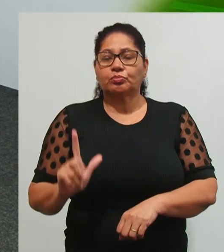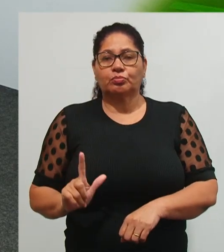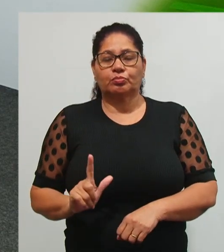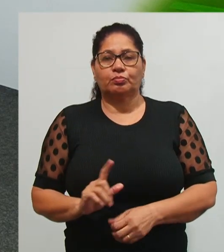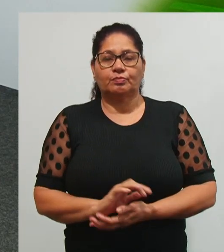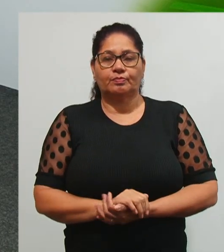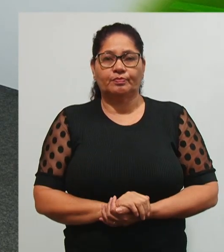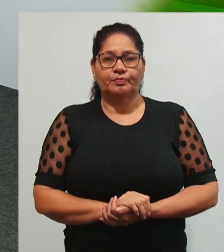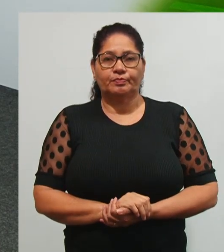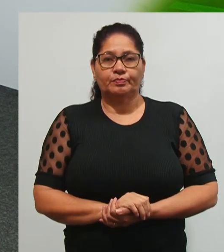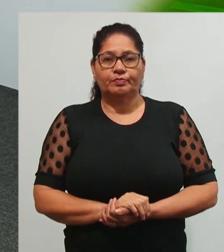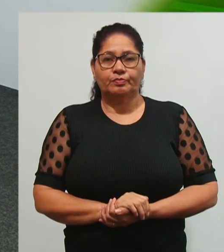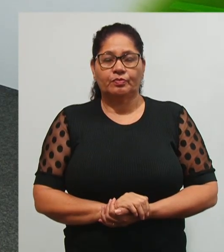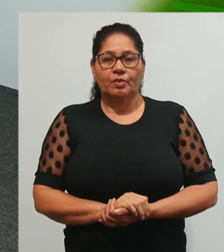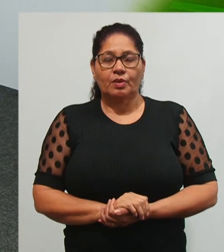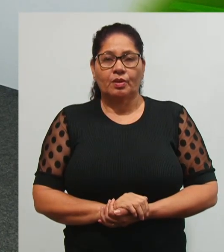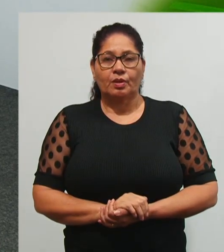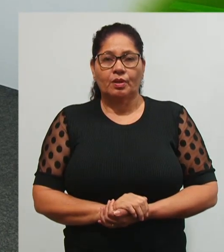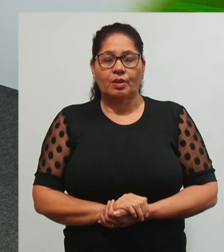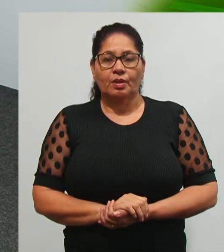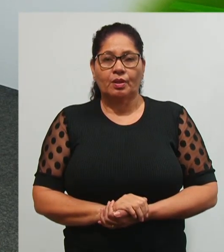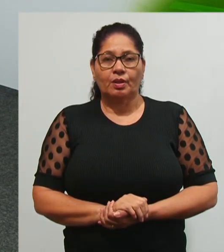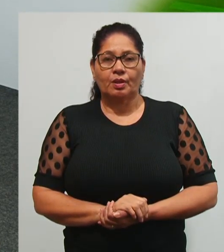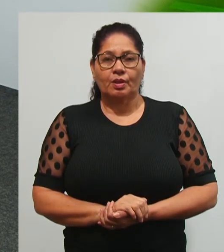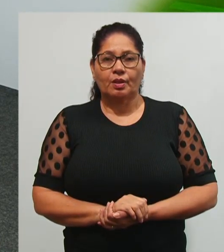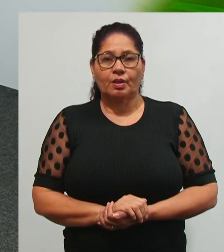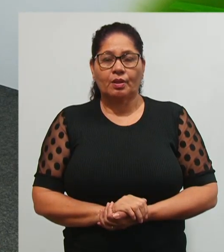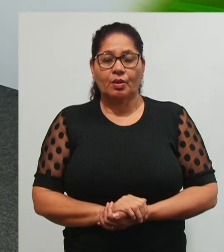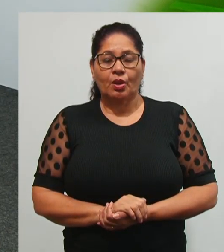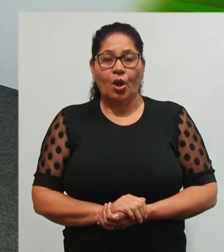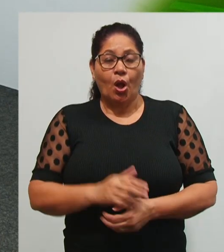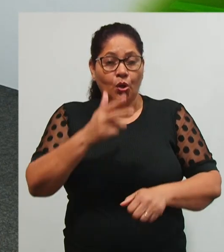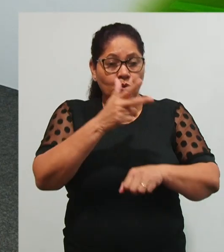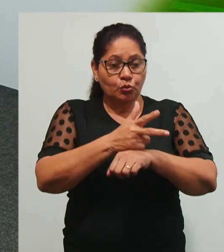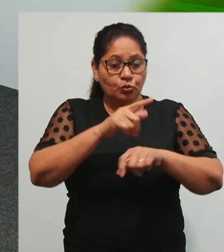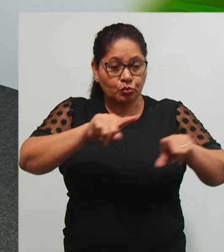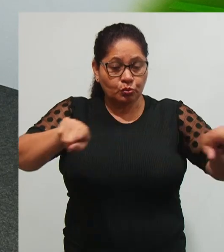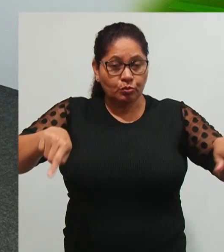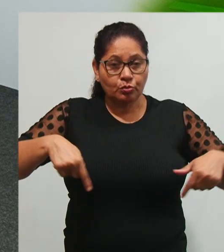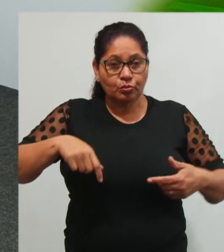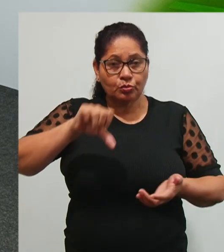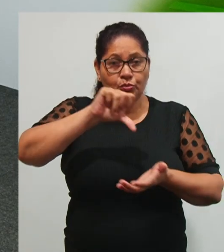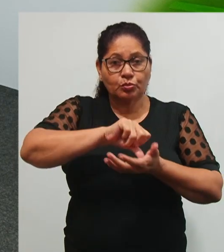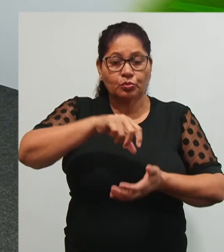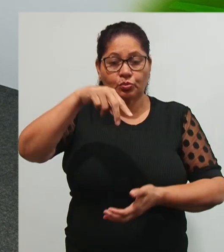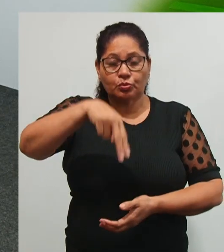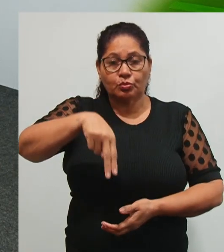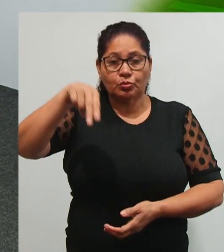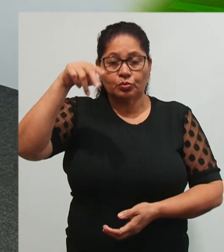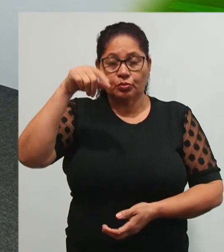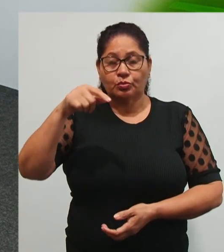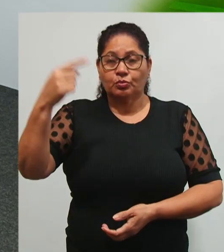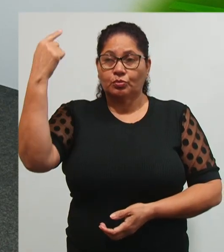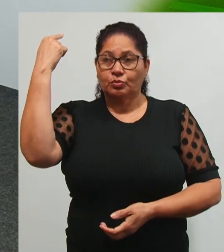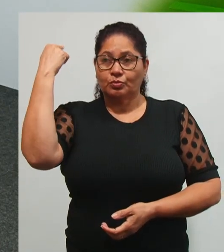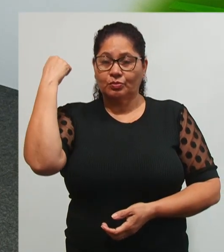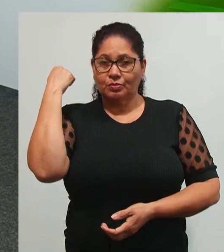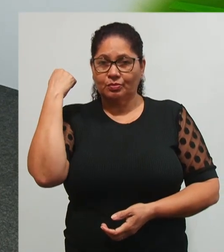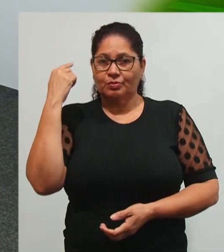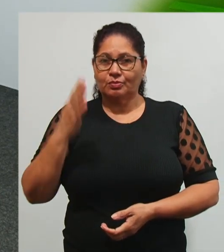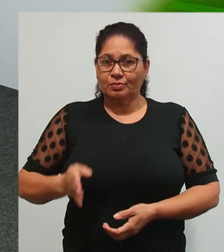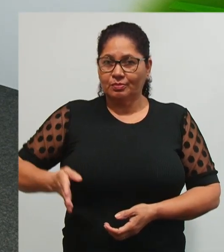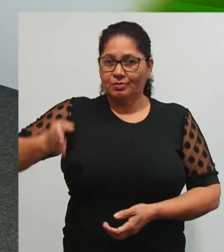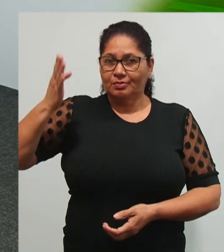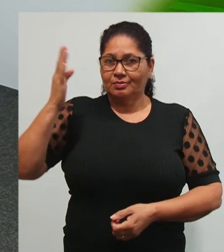azul. Estou aqui no estúdio do IFRO Zona Norte e ao meu fundo tem uma